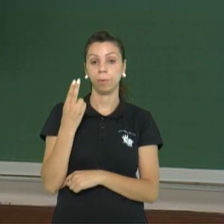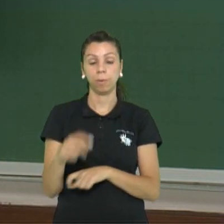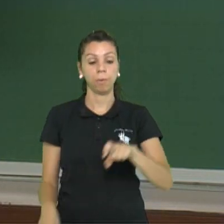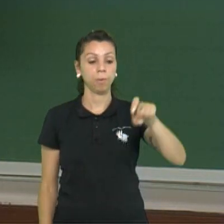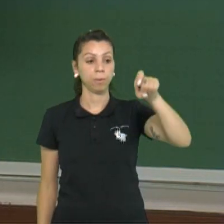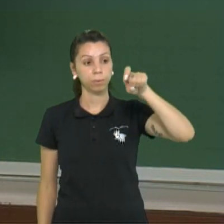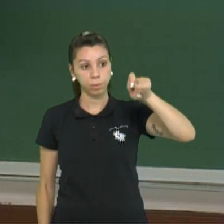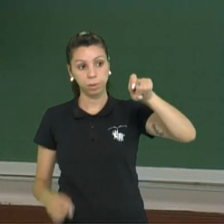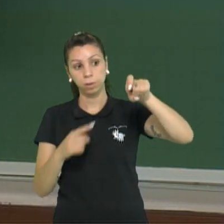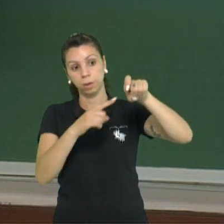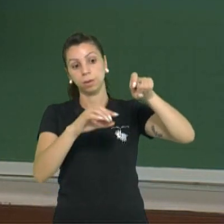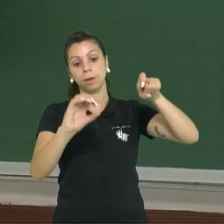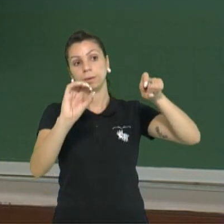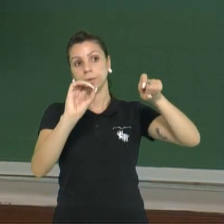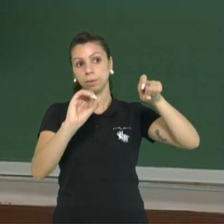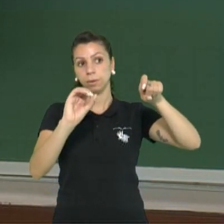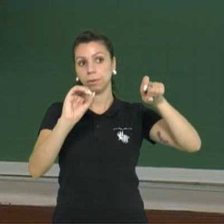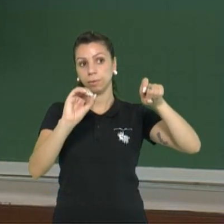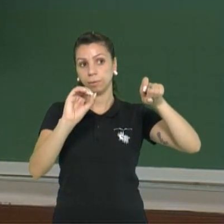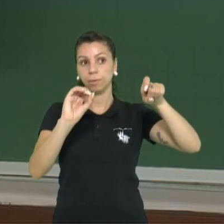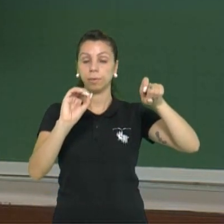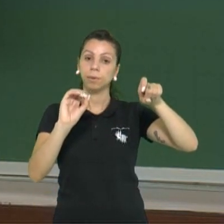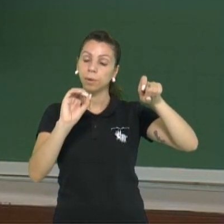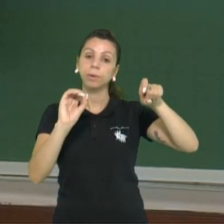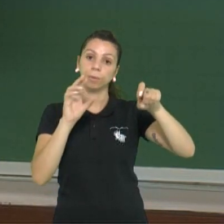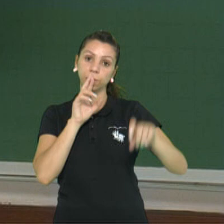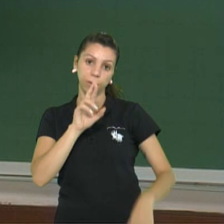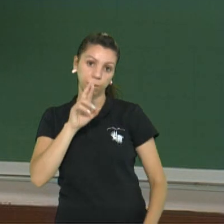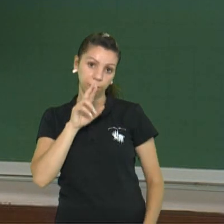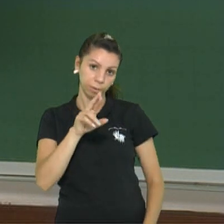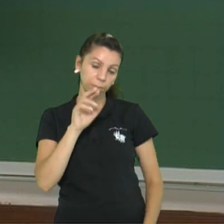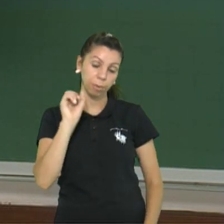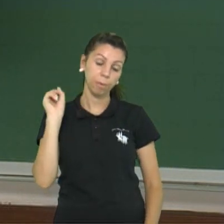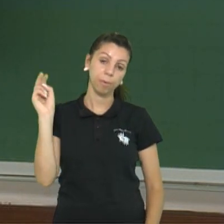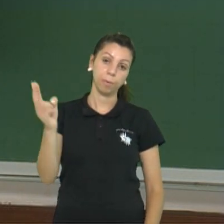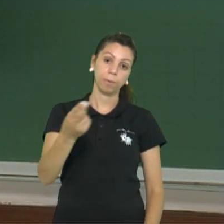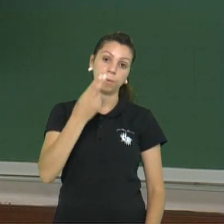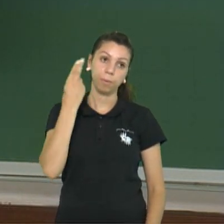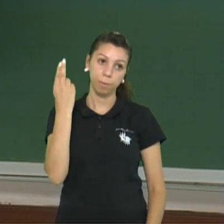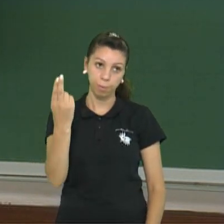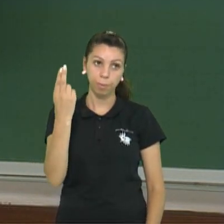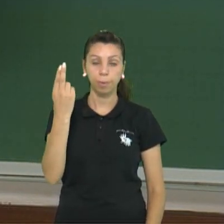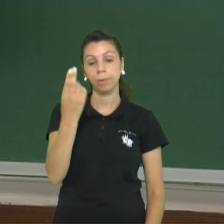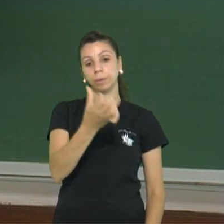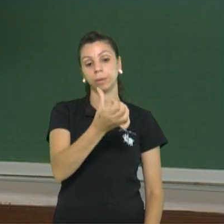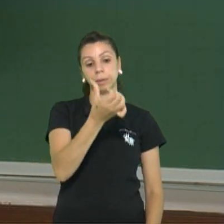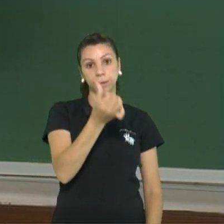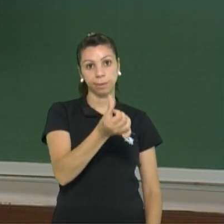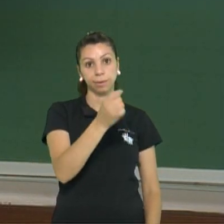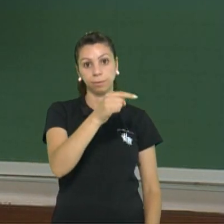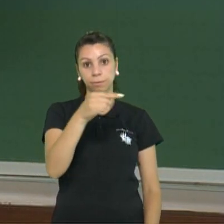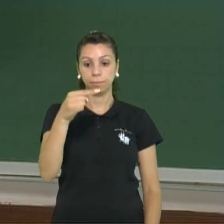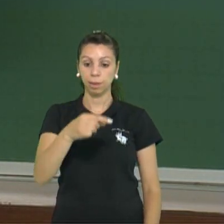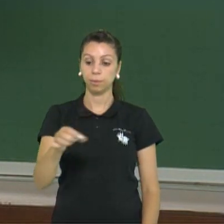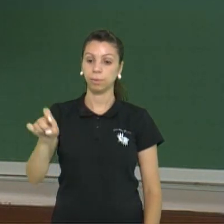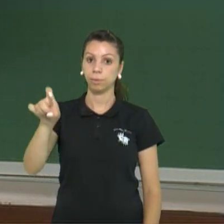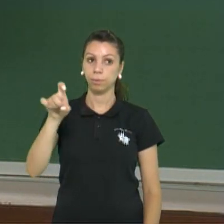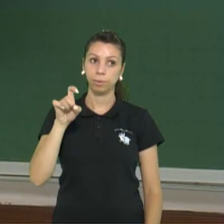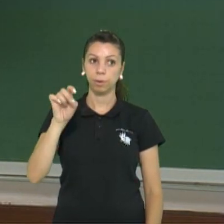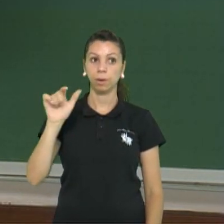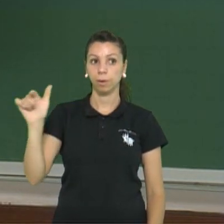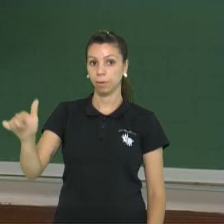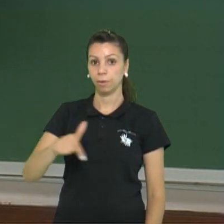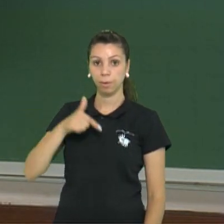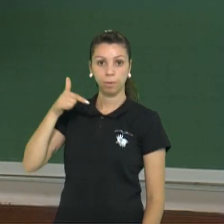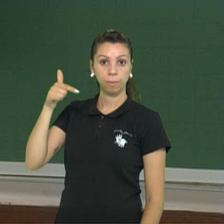zero, ok? E daí eu já tenho a resposta, ou 6 menos o x é a minha outra,